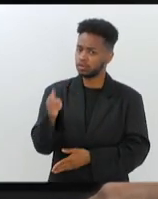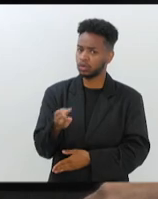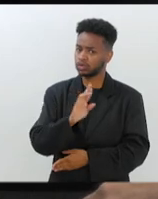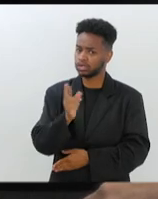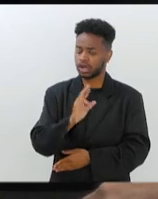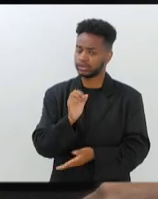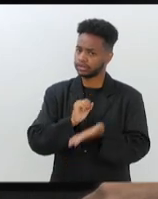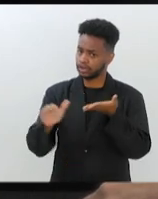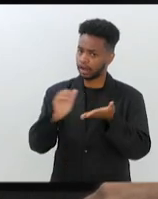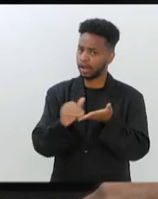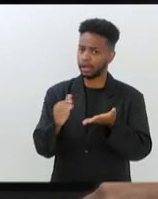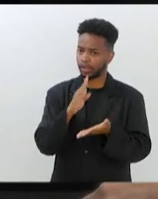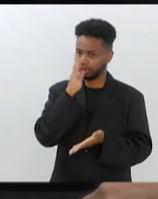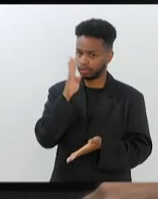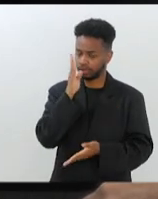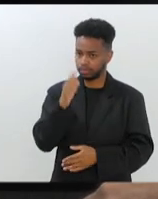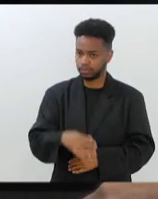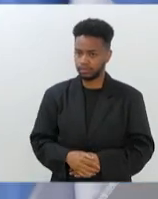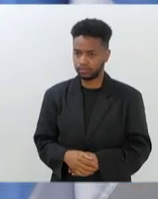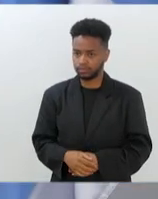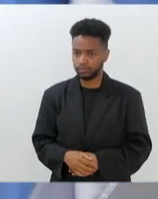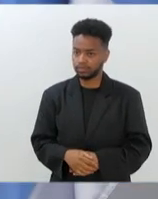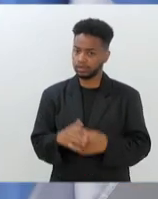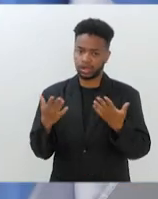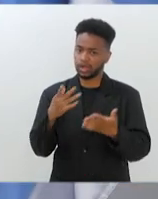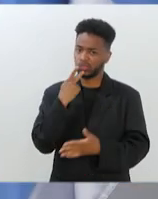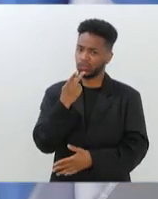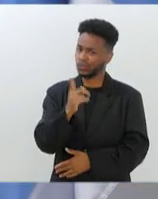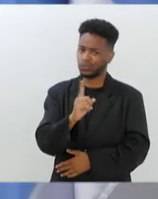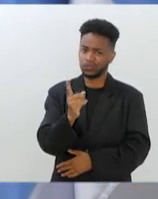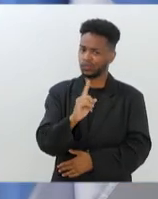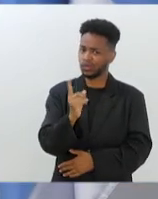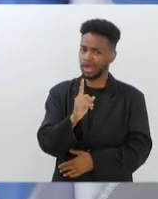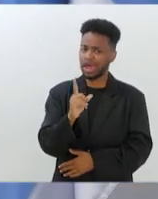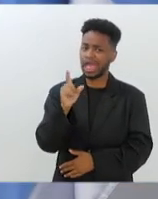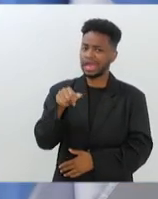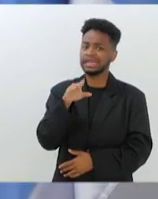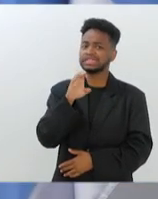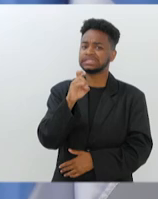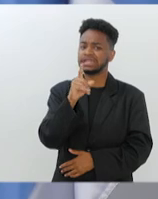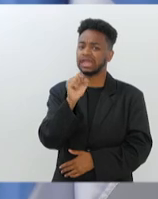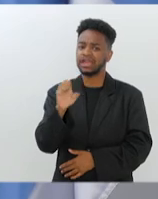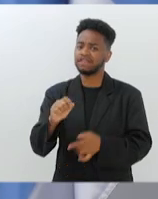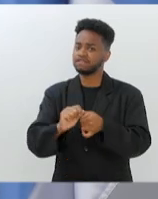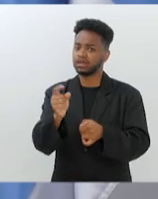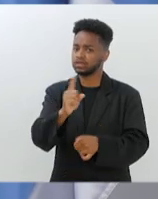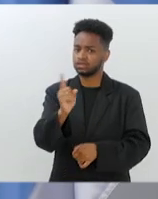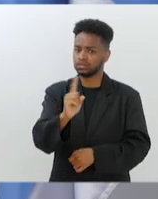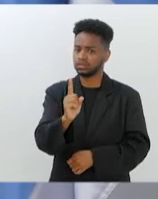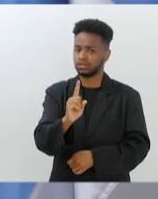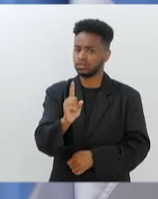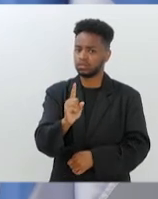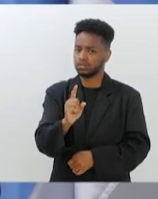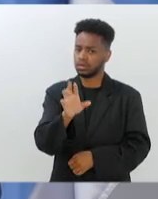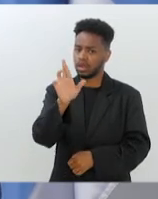no esgoto então não venha a dizer aqui numa boa que foi a Sedai que fez algo não